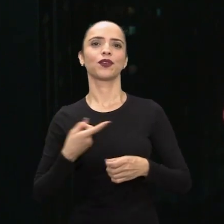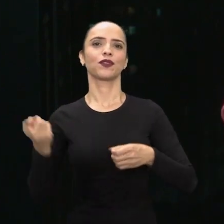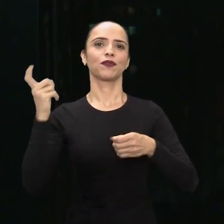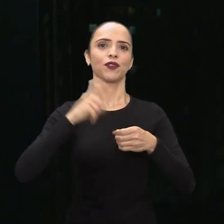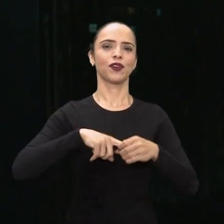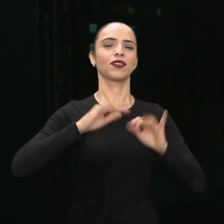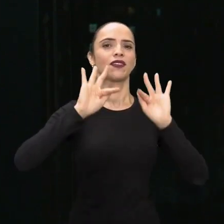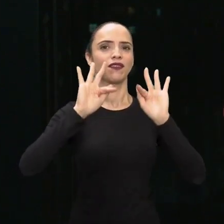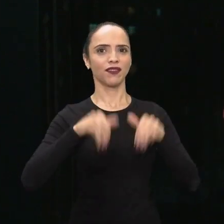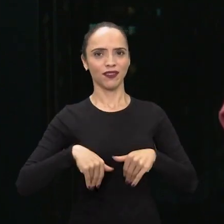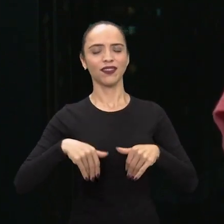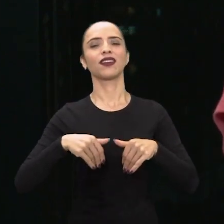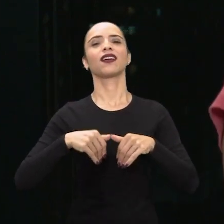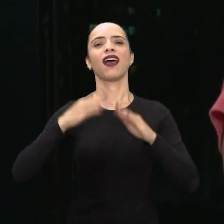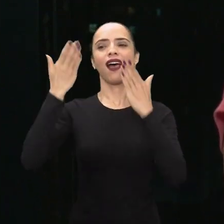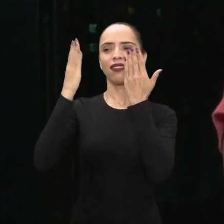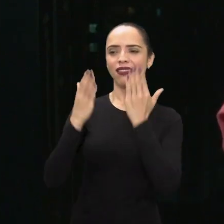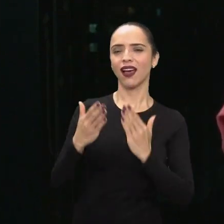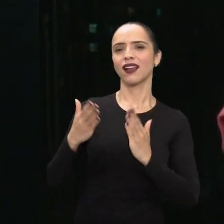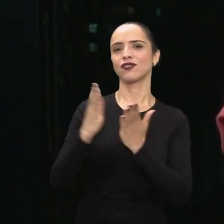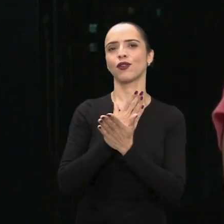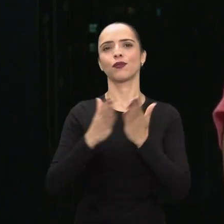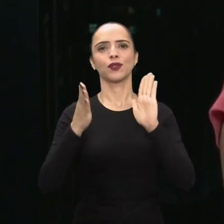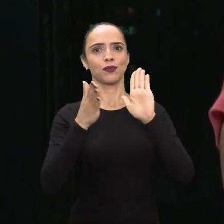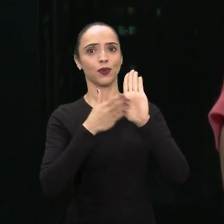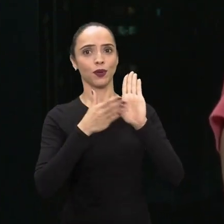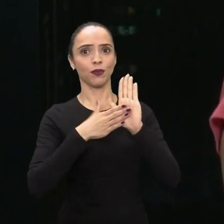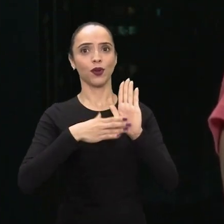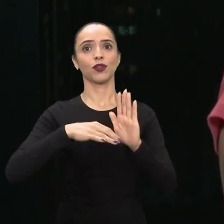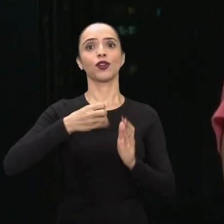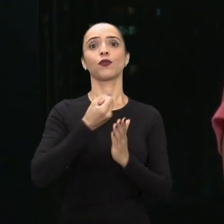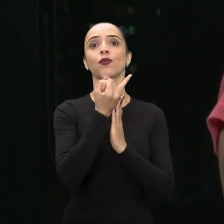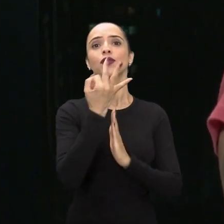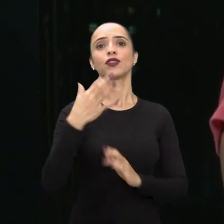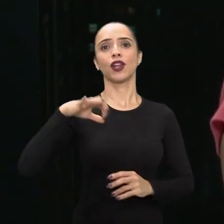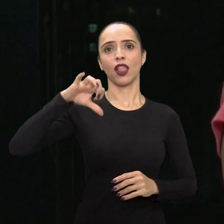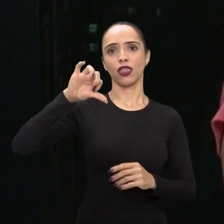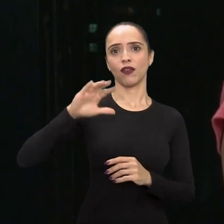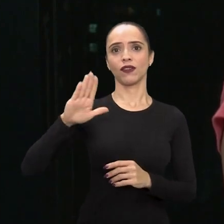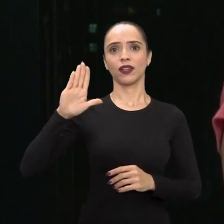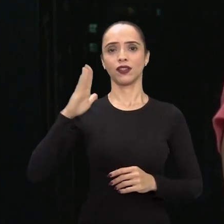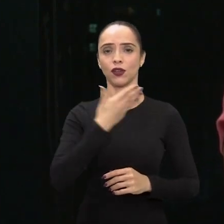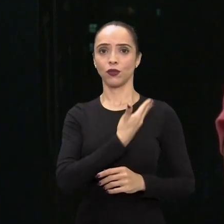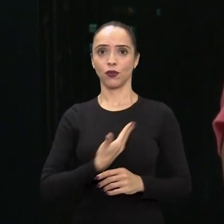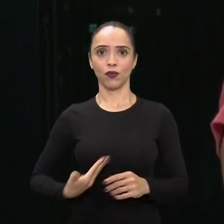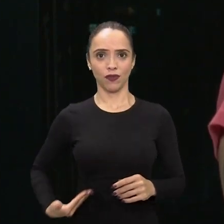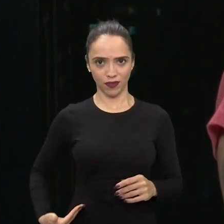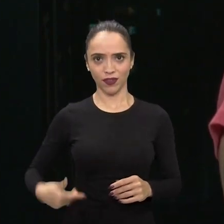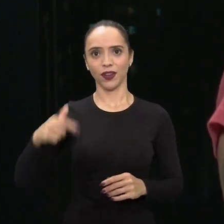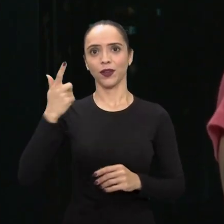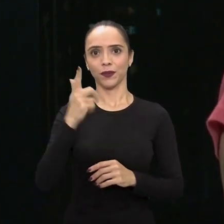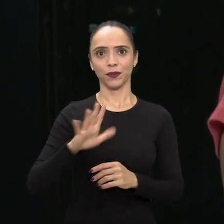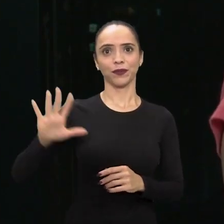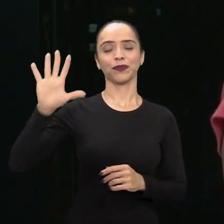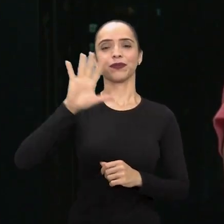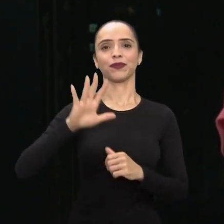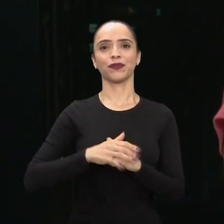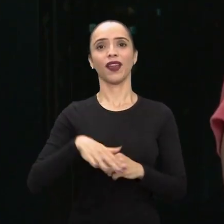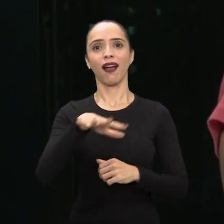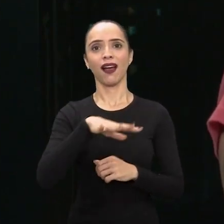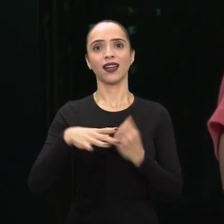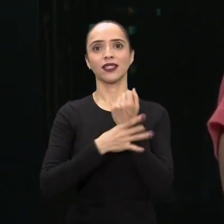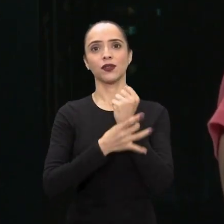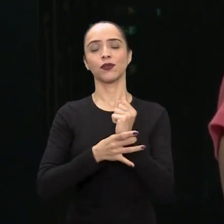finaliza essa análise de algumas das propostas que foram apresentadas pelos nove candidatos ao Governo do Estado de Goiás na área de segurança